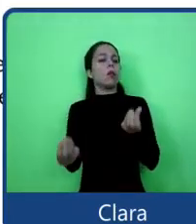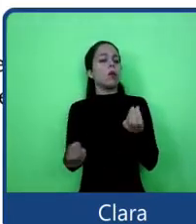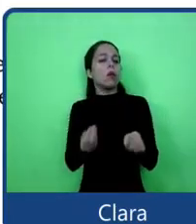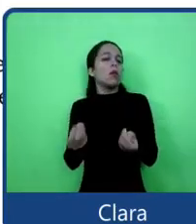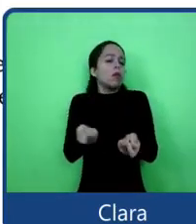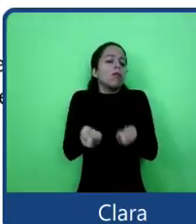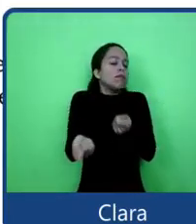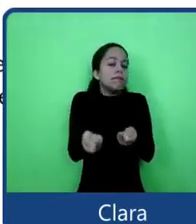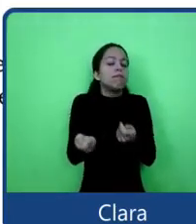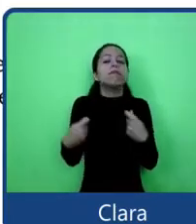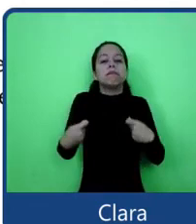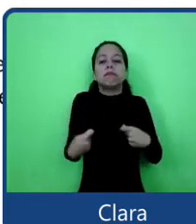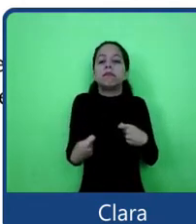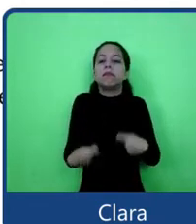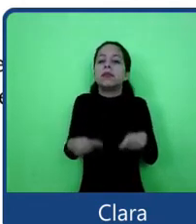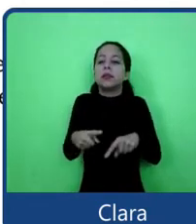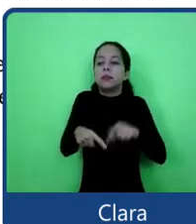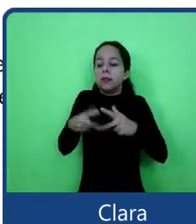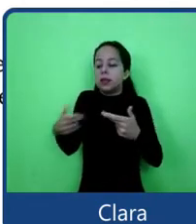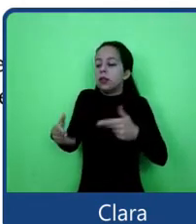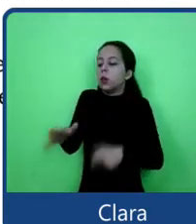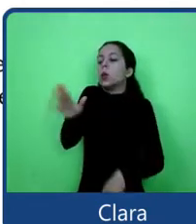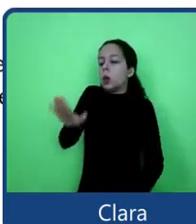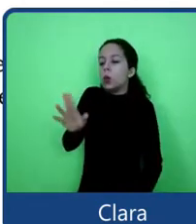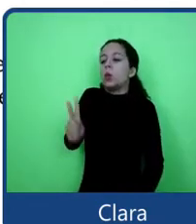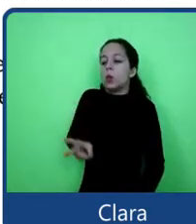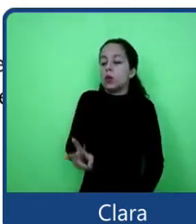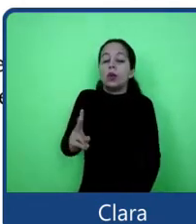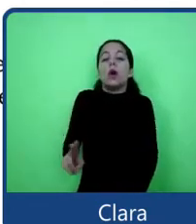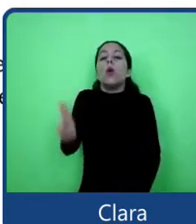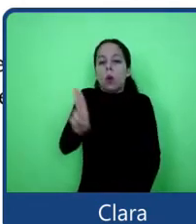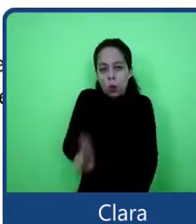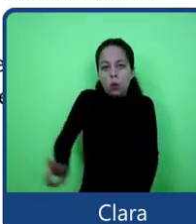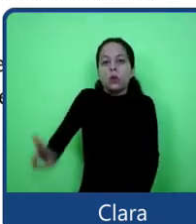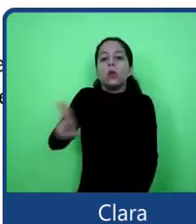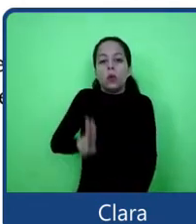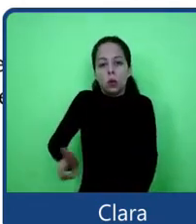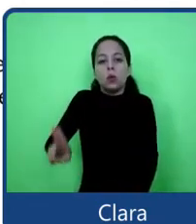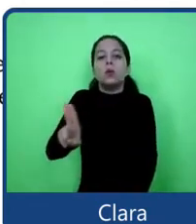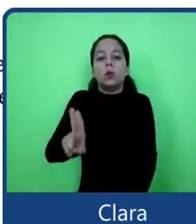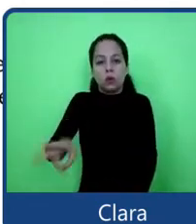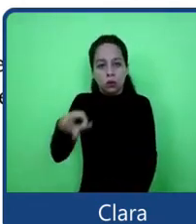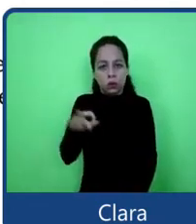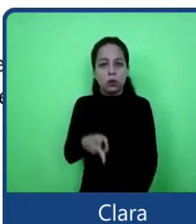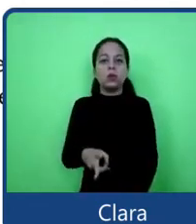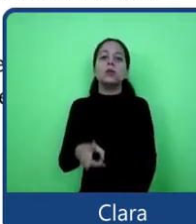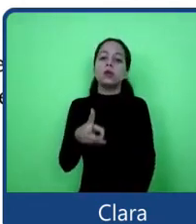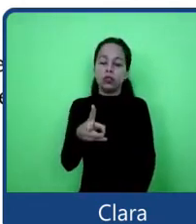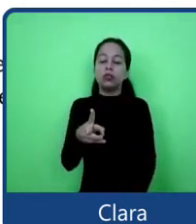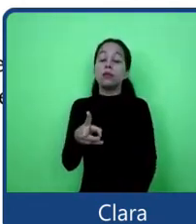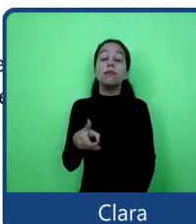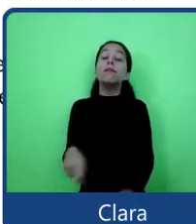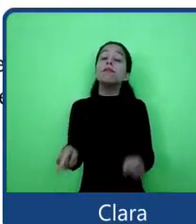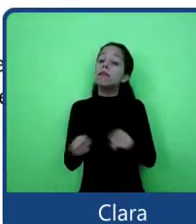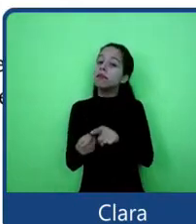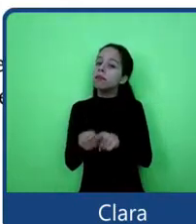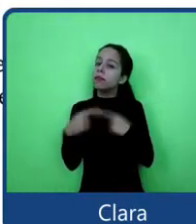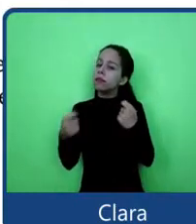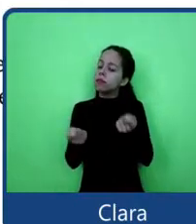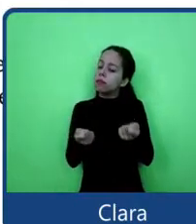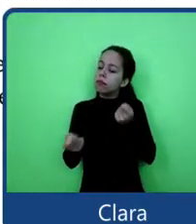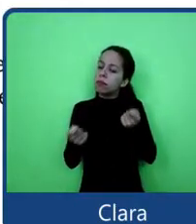circulando ali, né, por isso que é circular, e em contraponto à economia linear, né, que é o que a gente vive